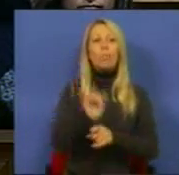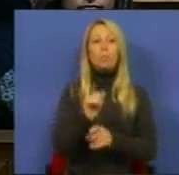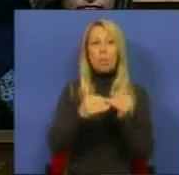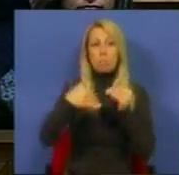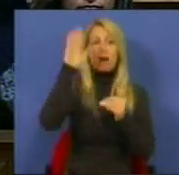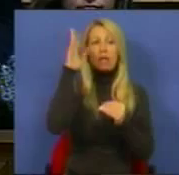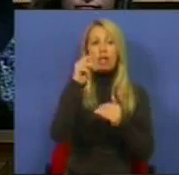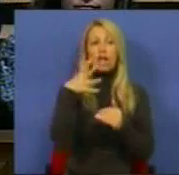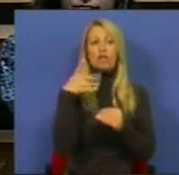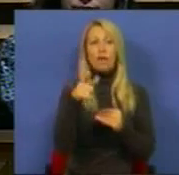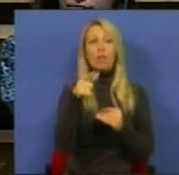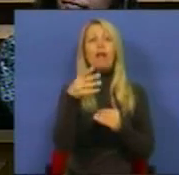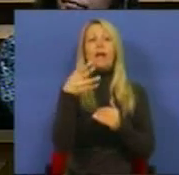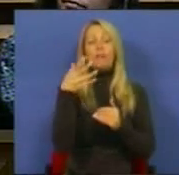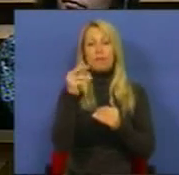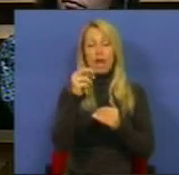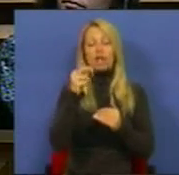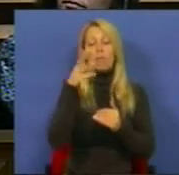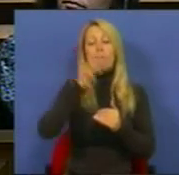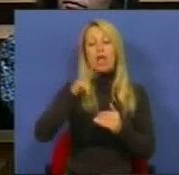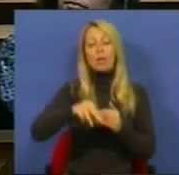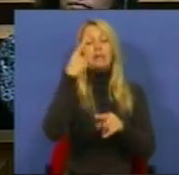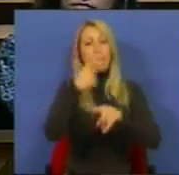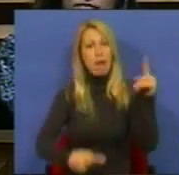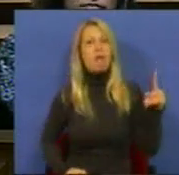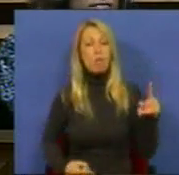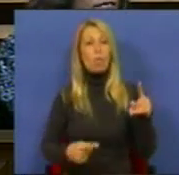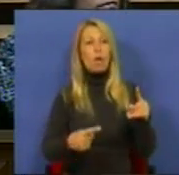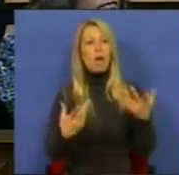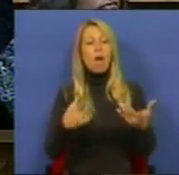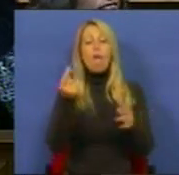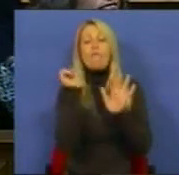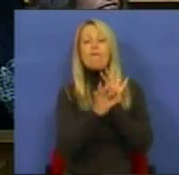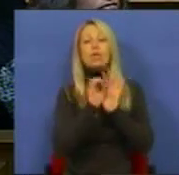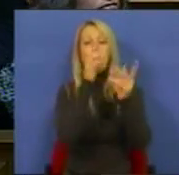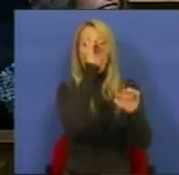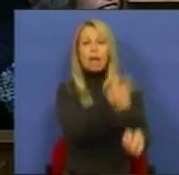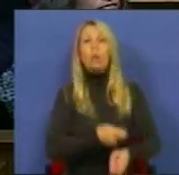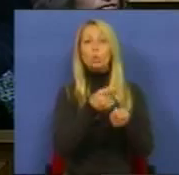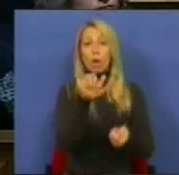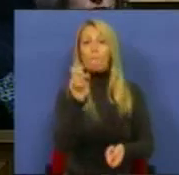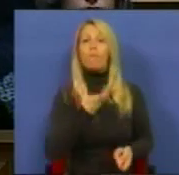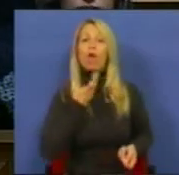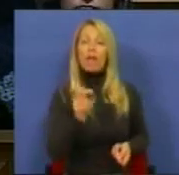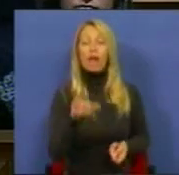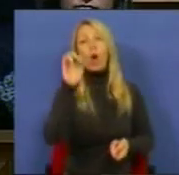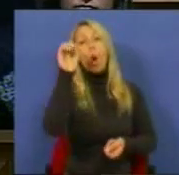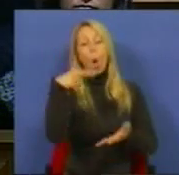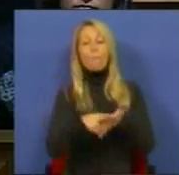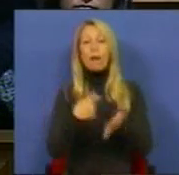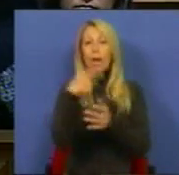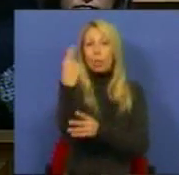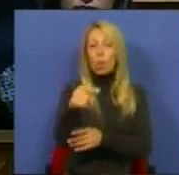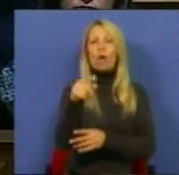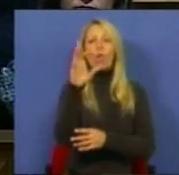euros. Os fundos para apoio à agricultura, tanto do PRODER como do regime de pagamento único, as ajudas diretas, o